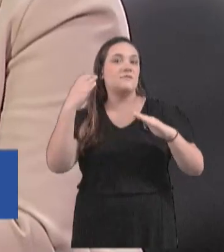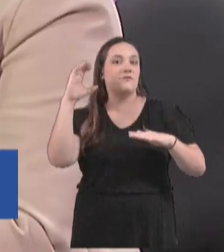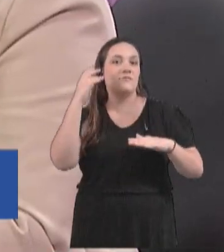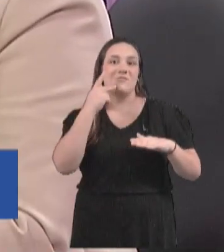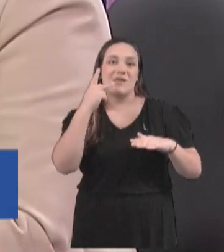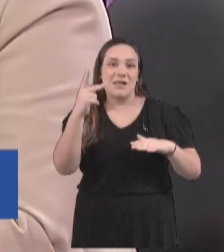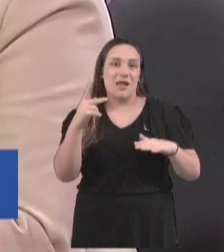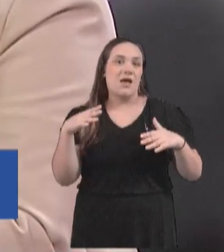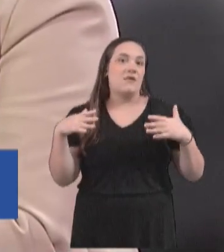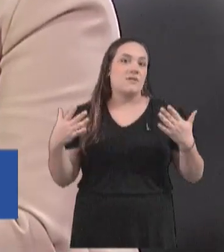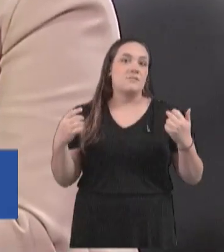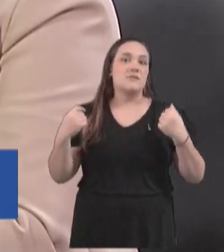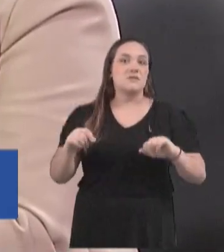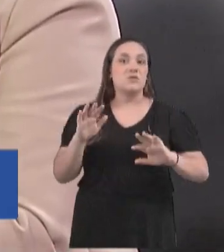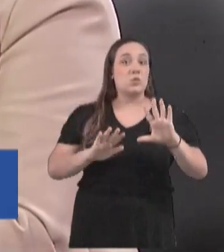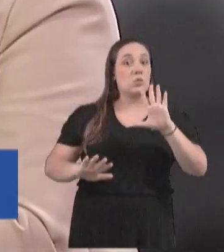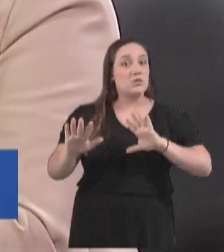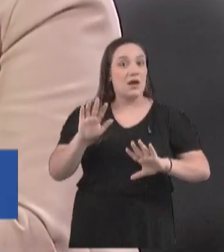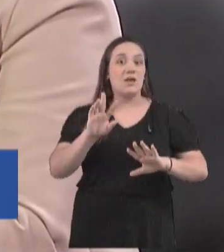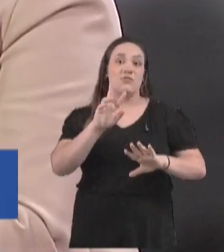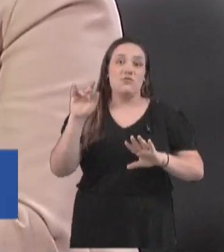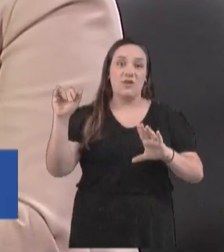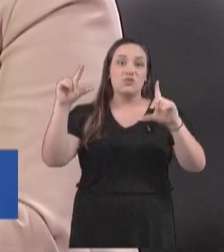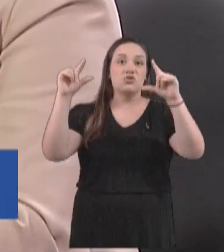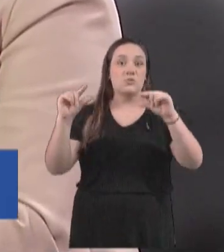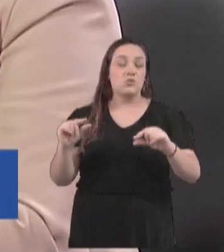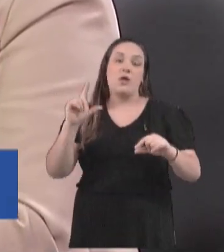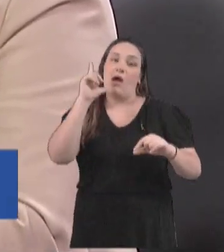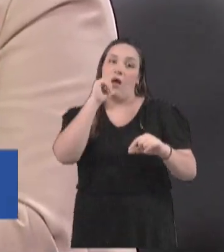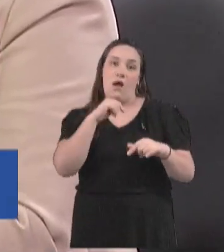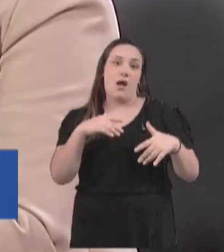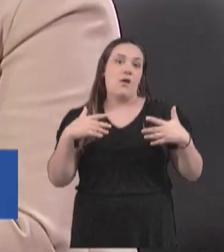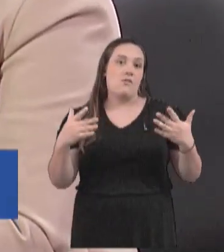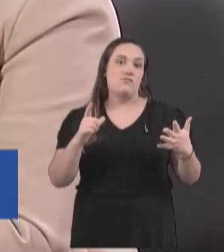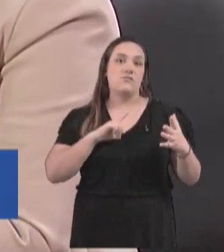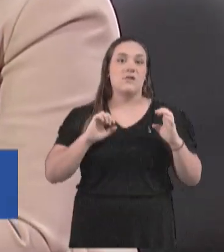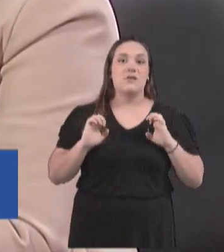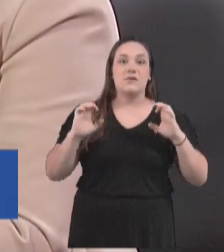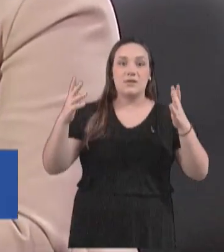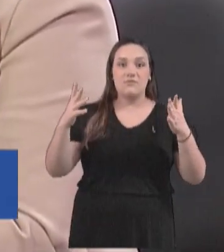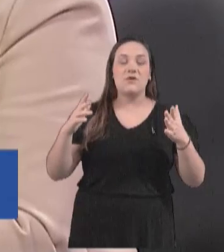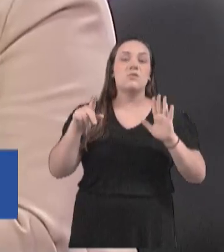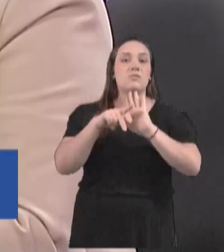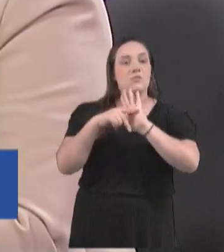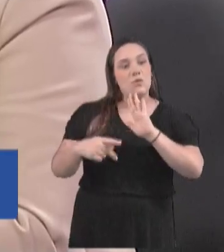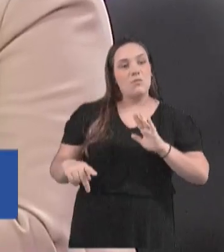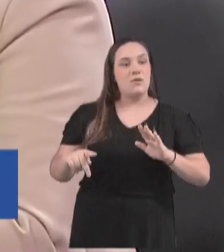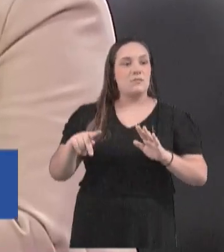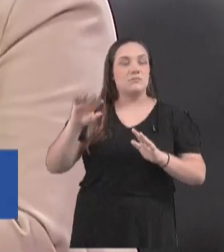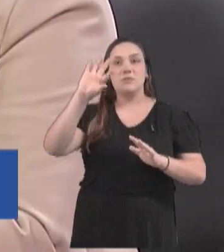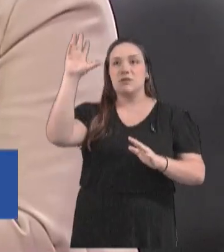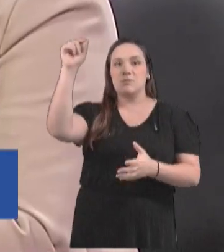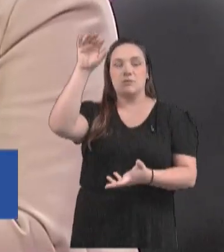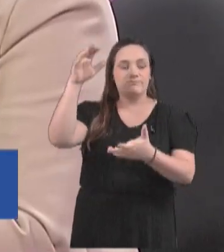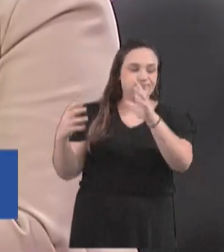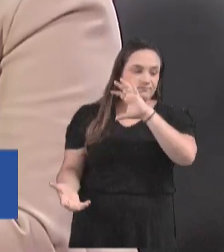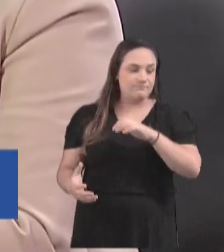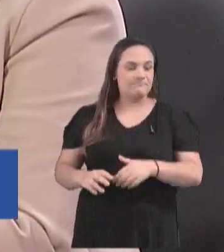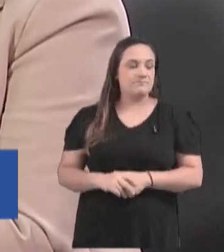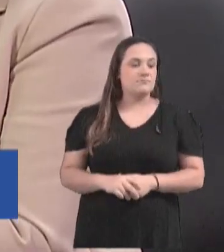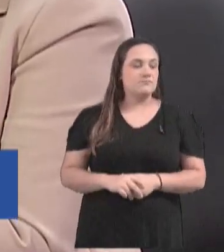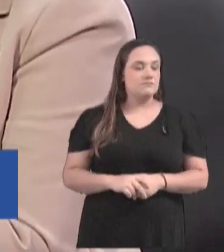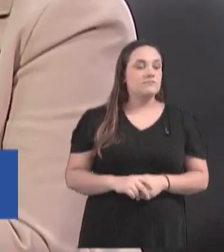né, toda a sociedade, que aconteceria grandes eventos provocados pelas mudanças do clima e